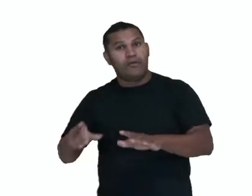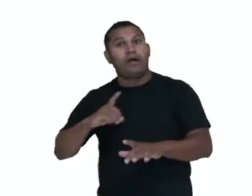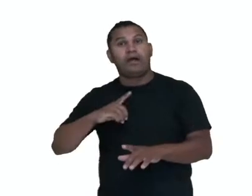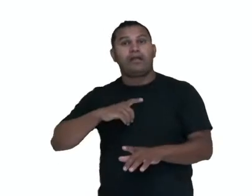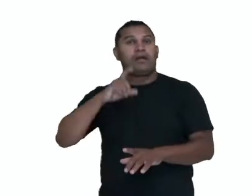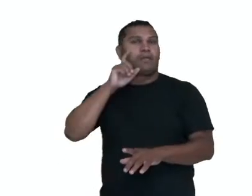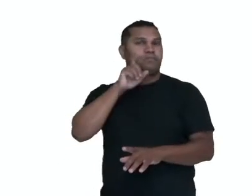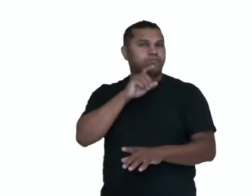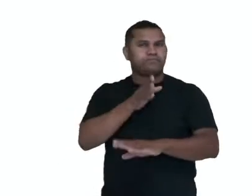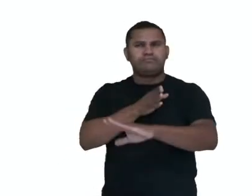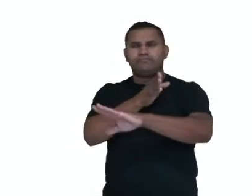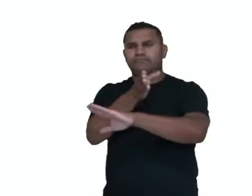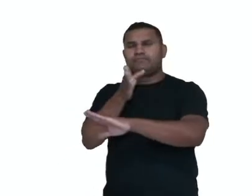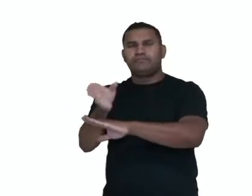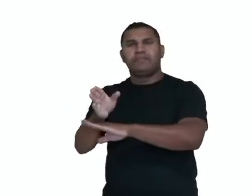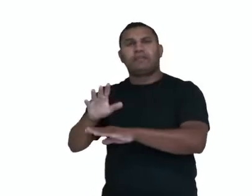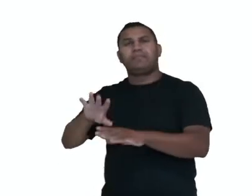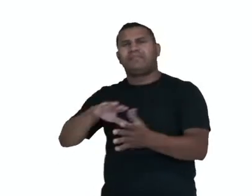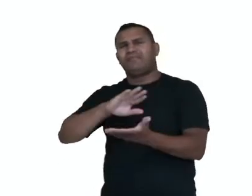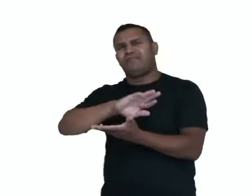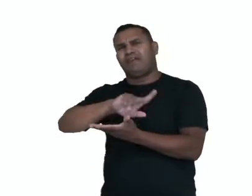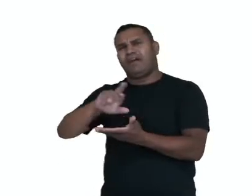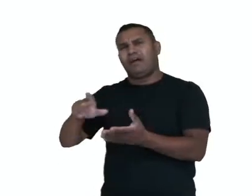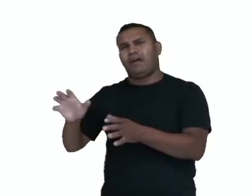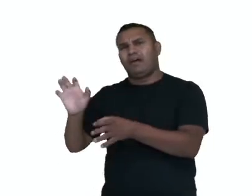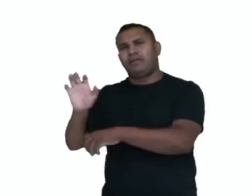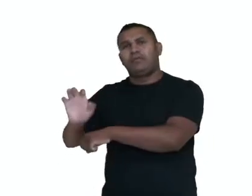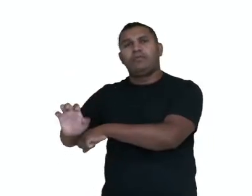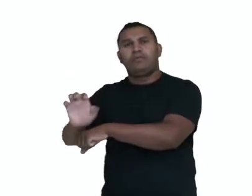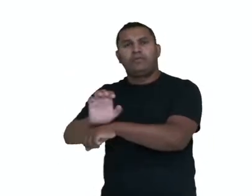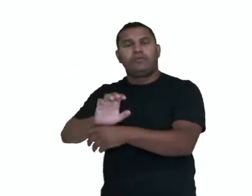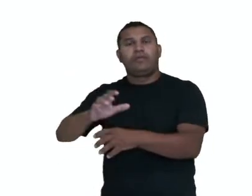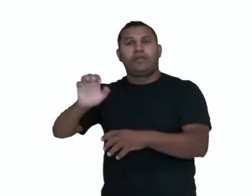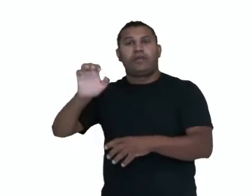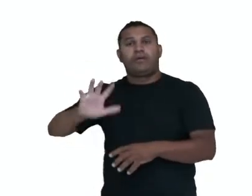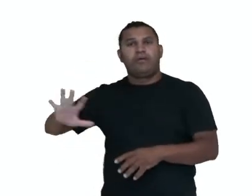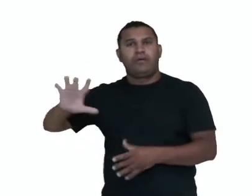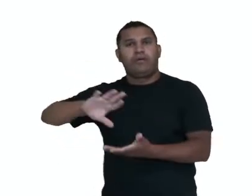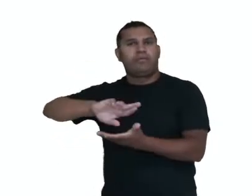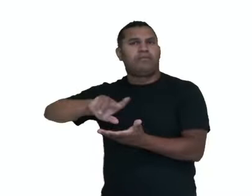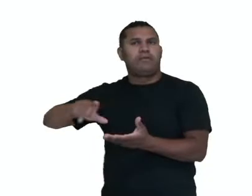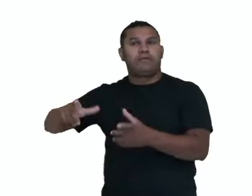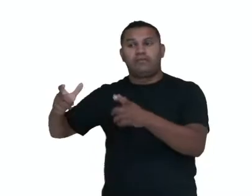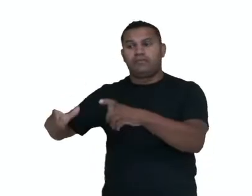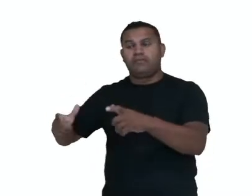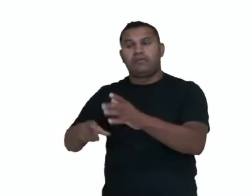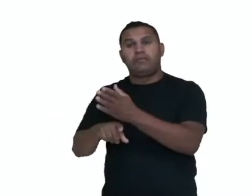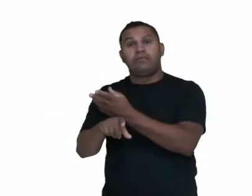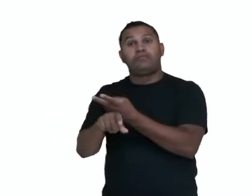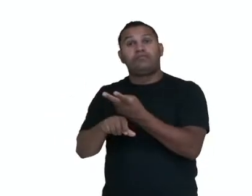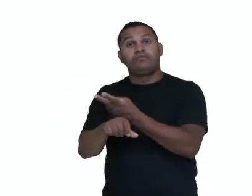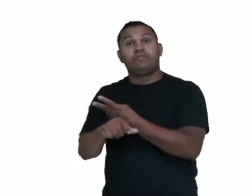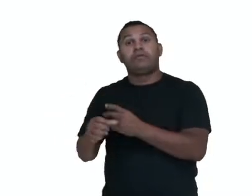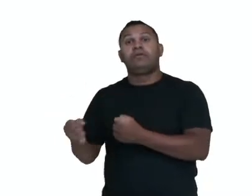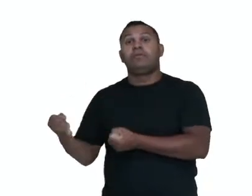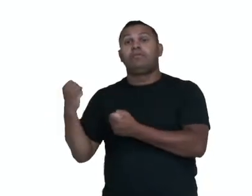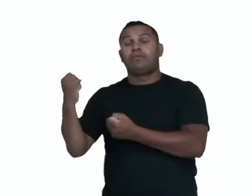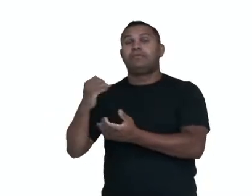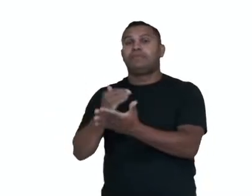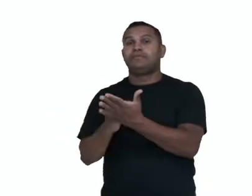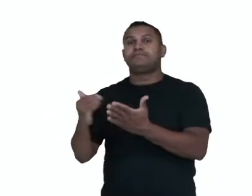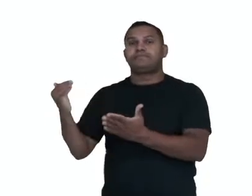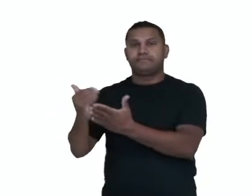pela superioridade militar, a imposição da conquista através da força, não é mesmo? Os continentes no